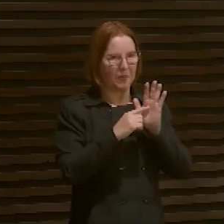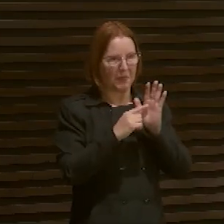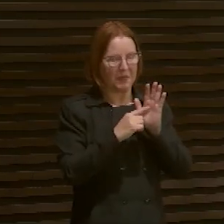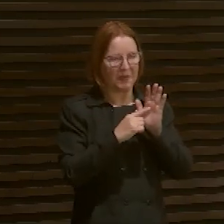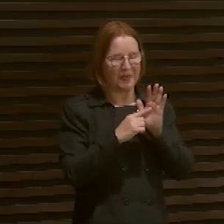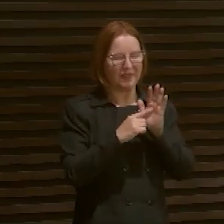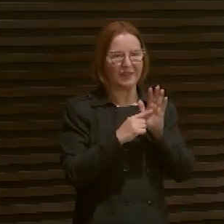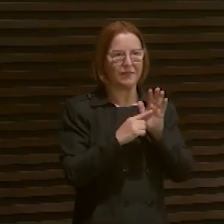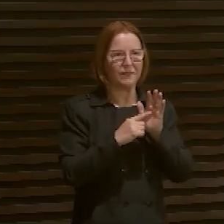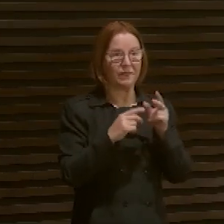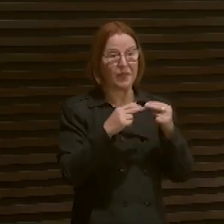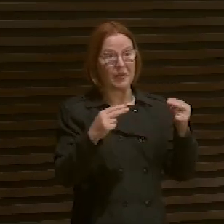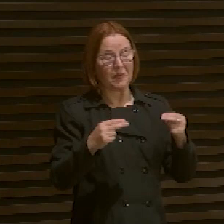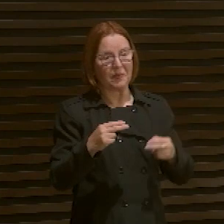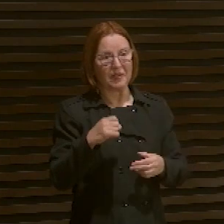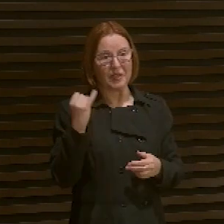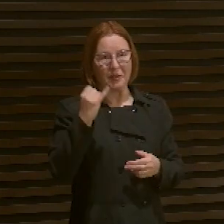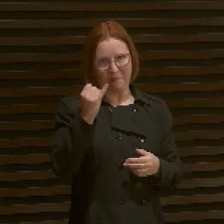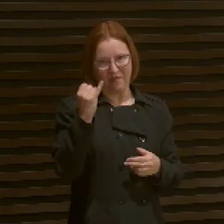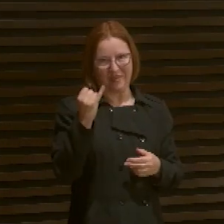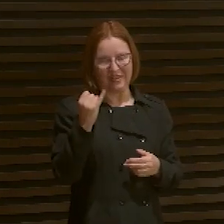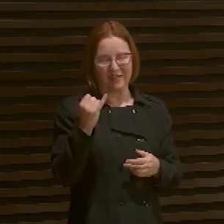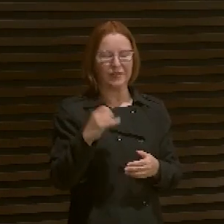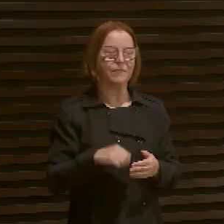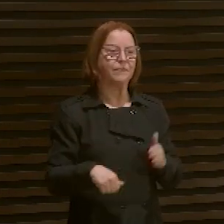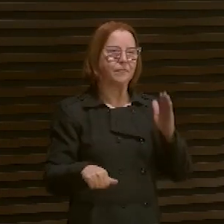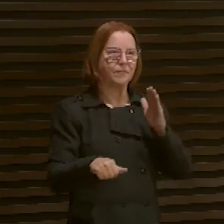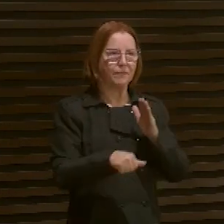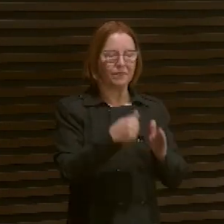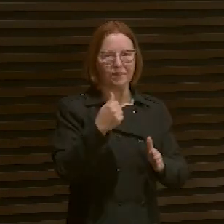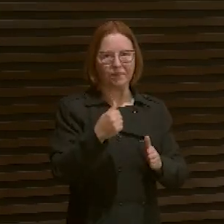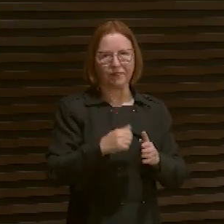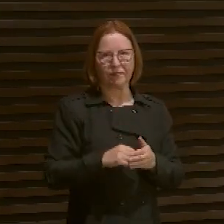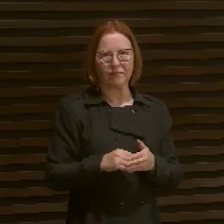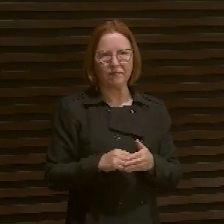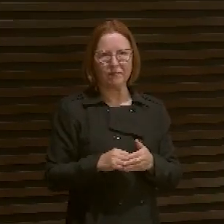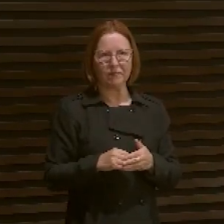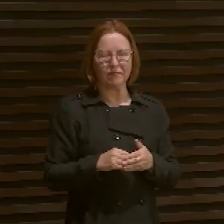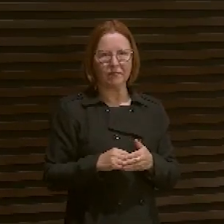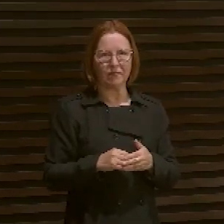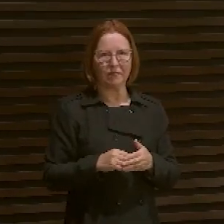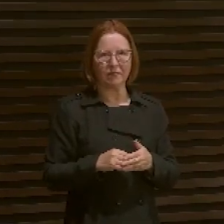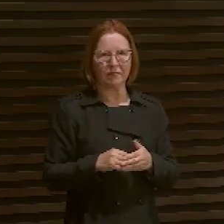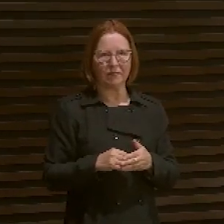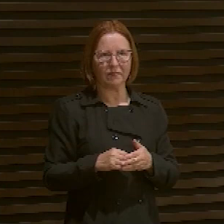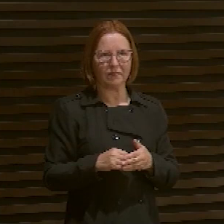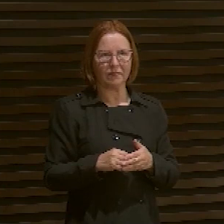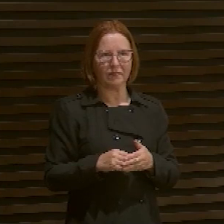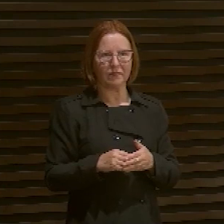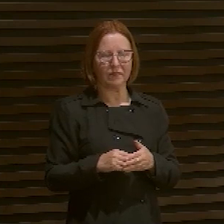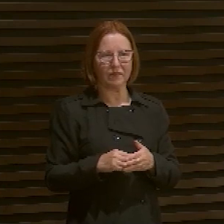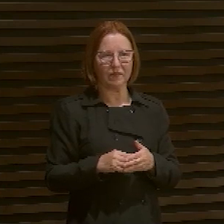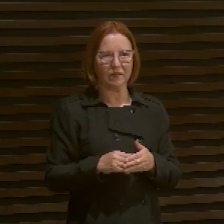das provações. Primeiro, esse princípio